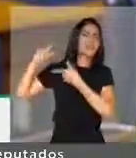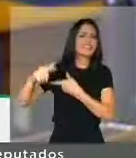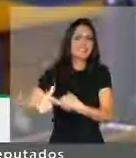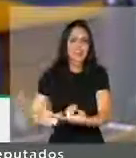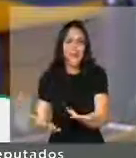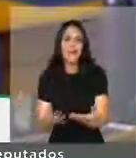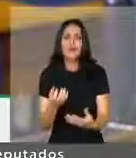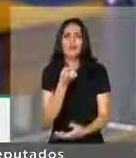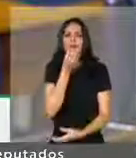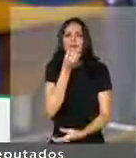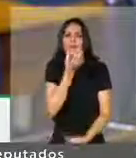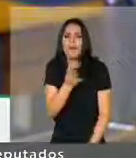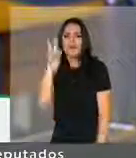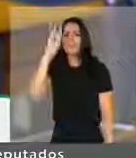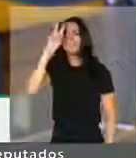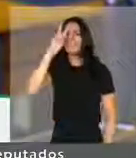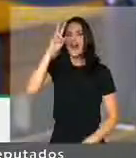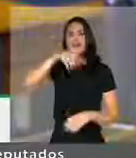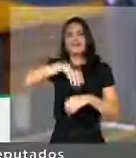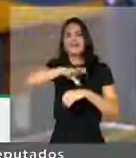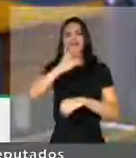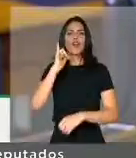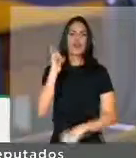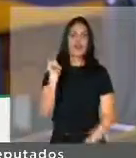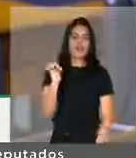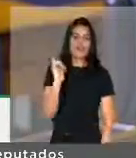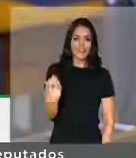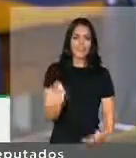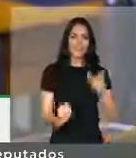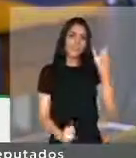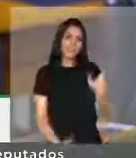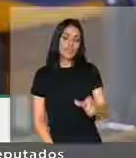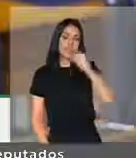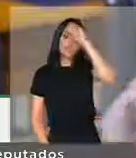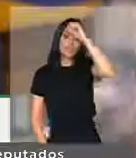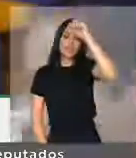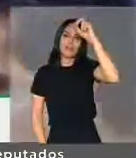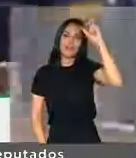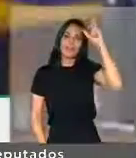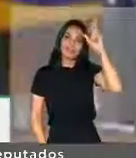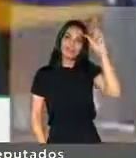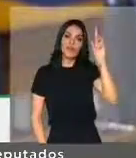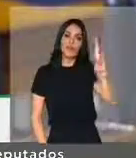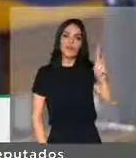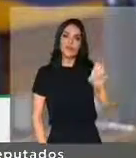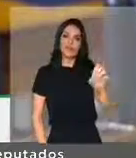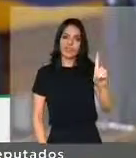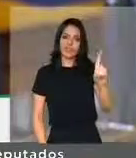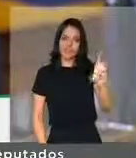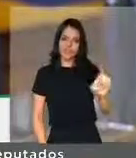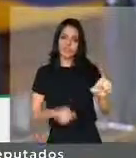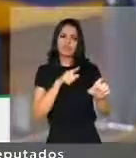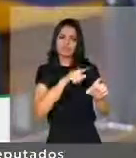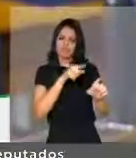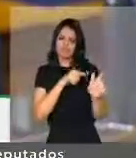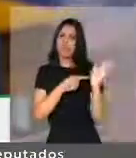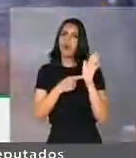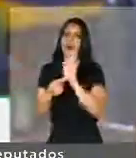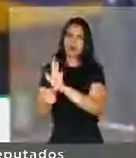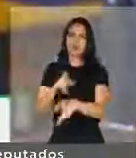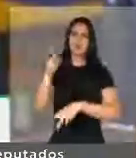Dedé fez por merecer e realmente mostrou à população com